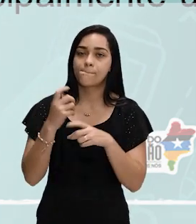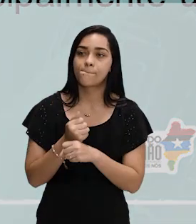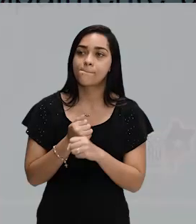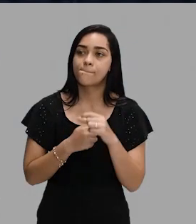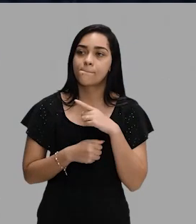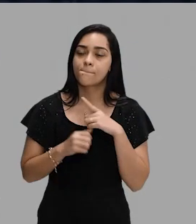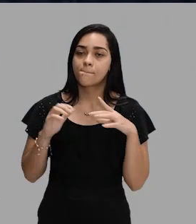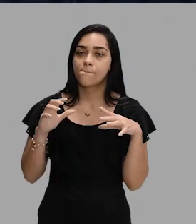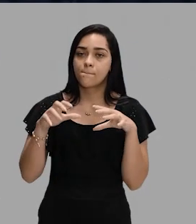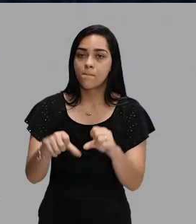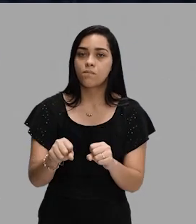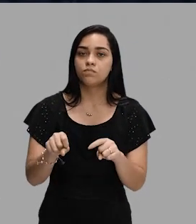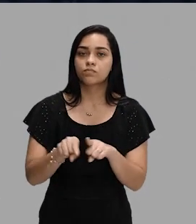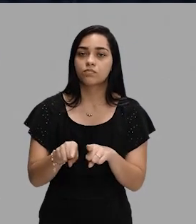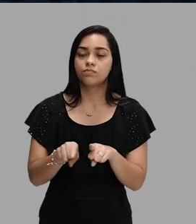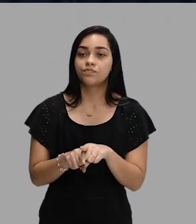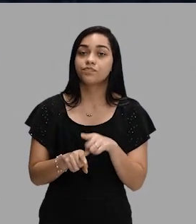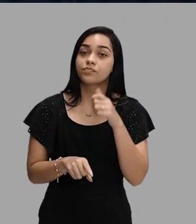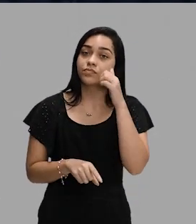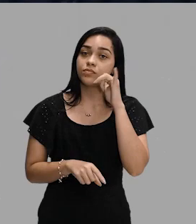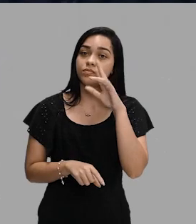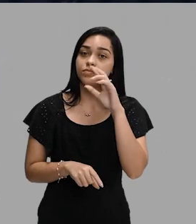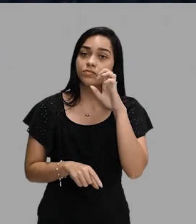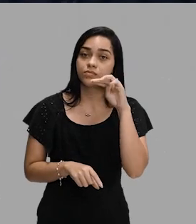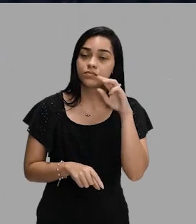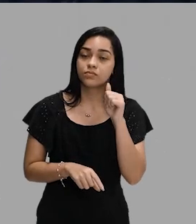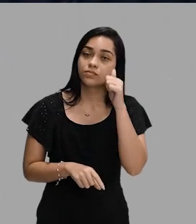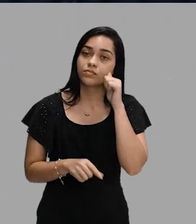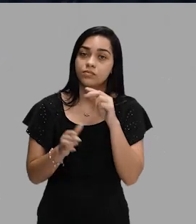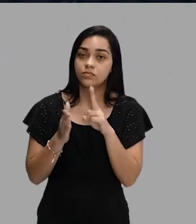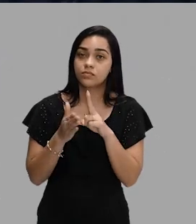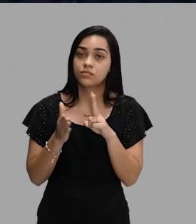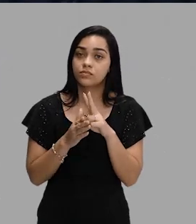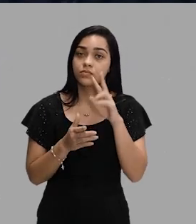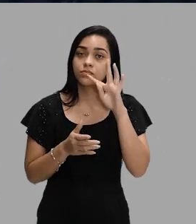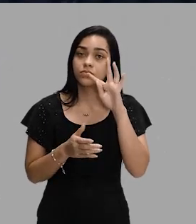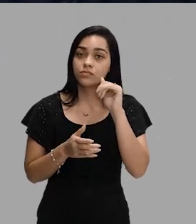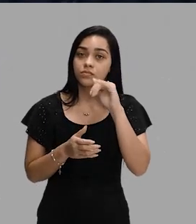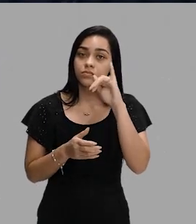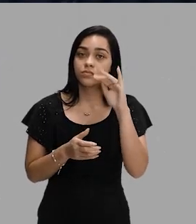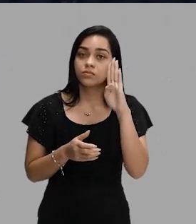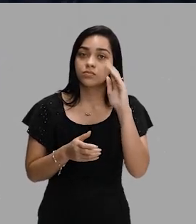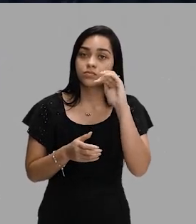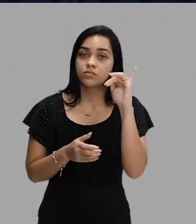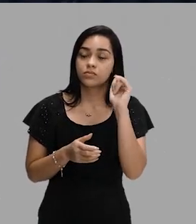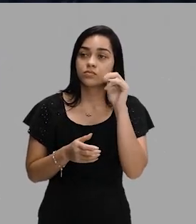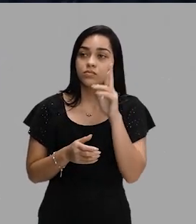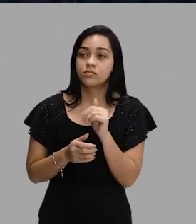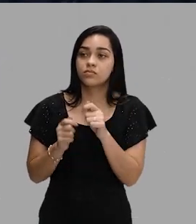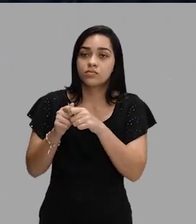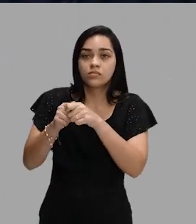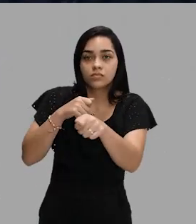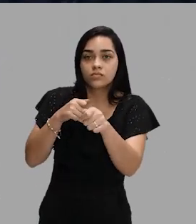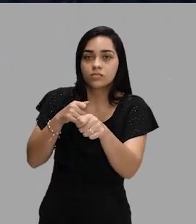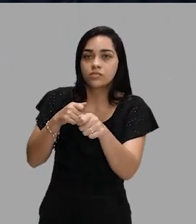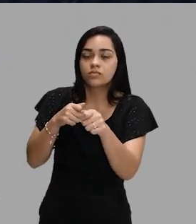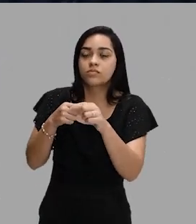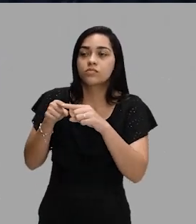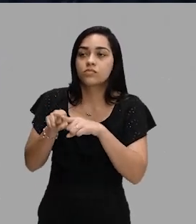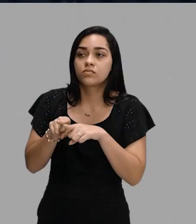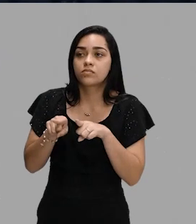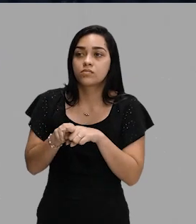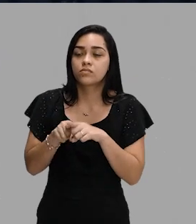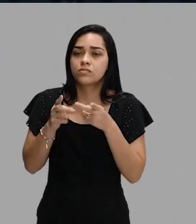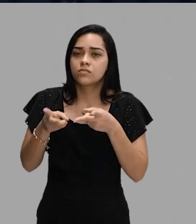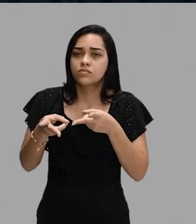Martim é o colonizador, a Iracema é uma índia Tabajara. Ela, sem querer, né, o acerta com uma flecha e,